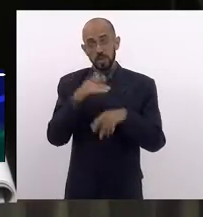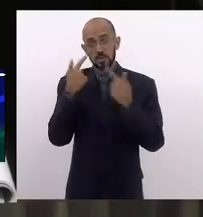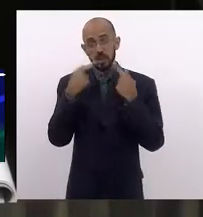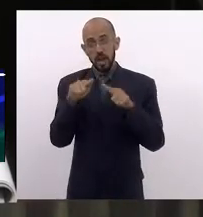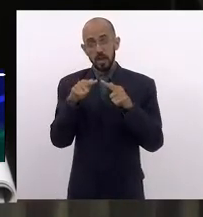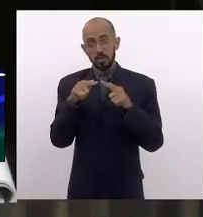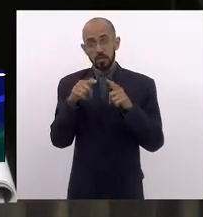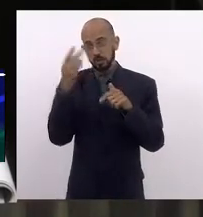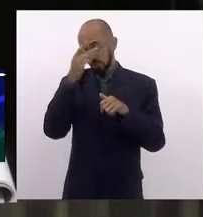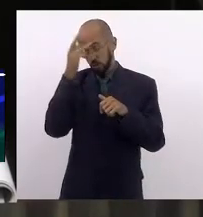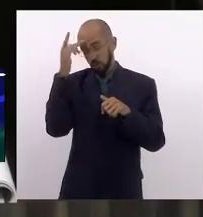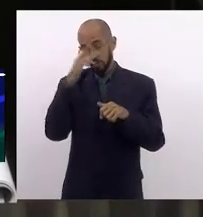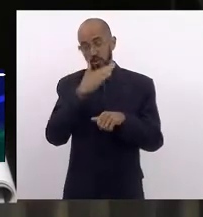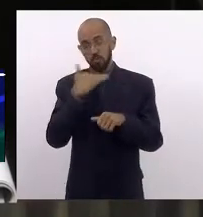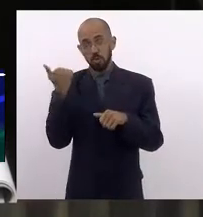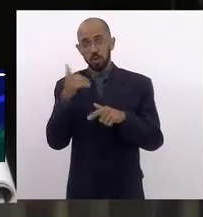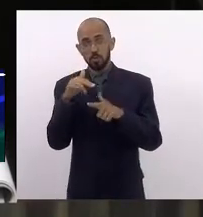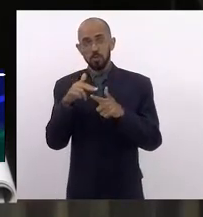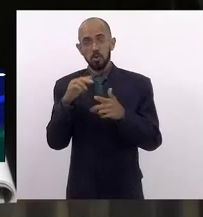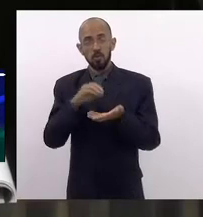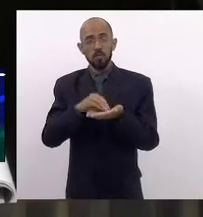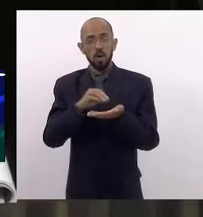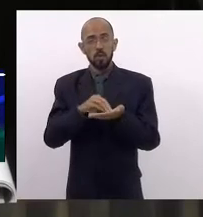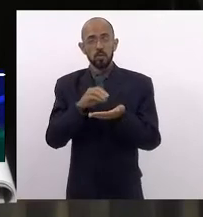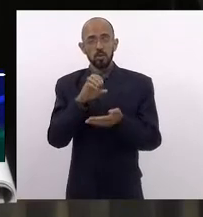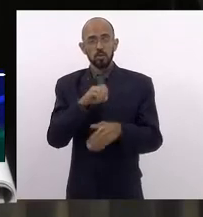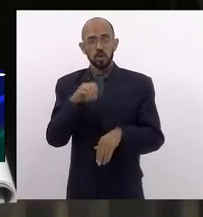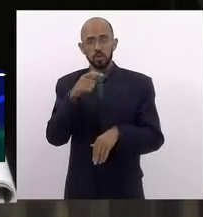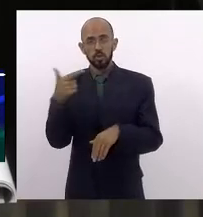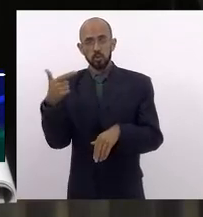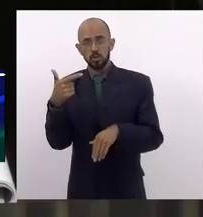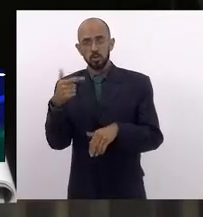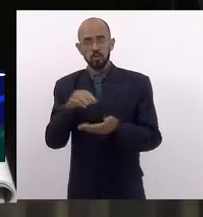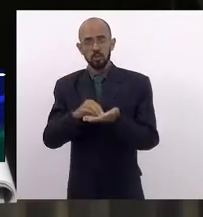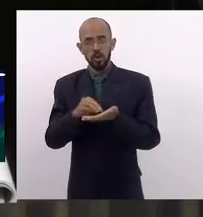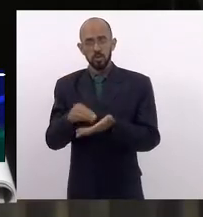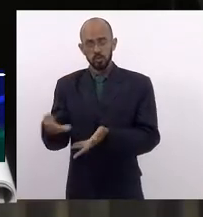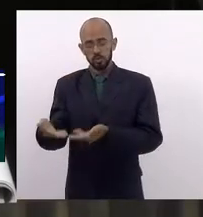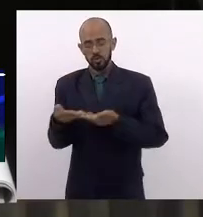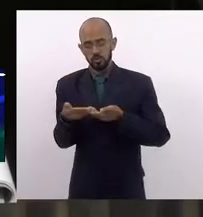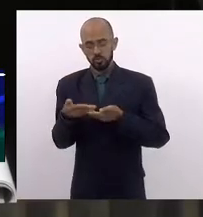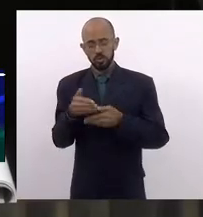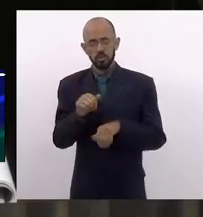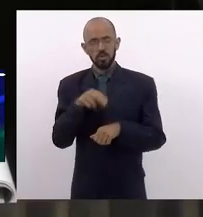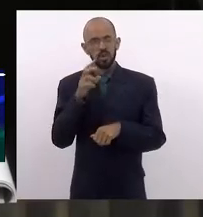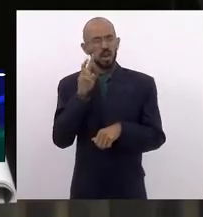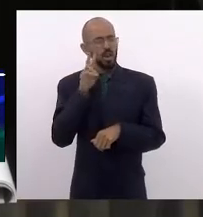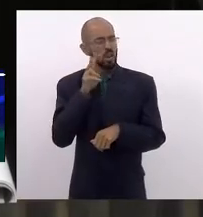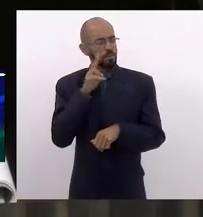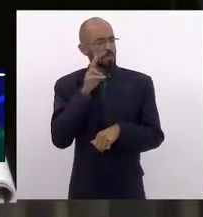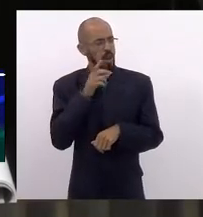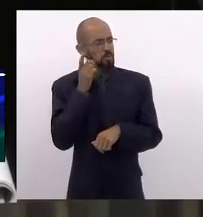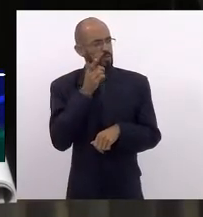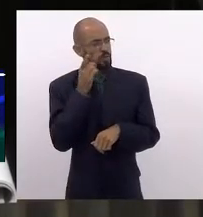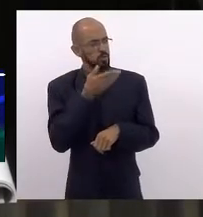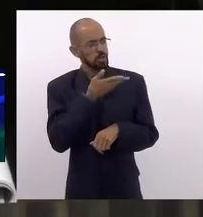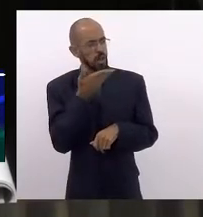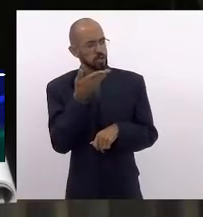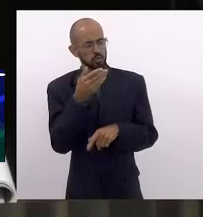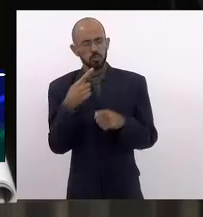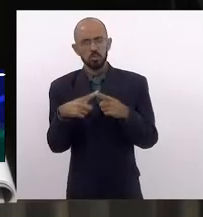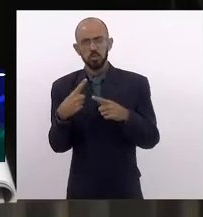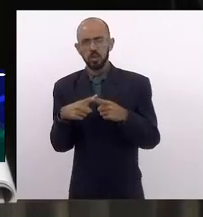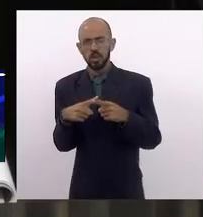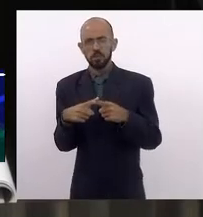estavam morrendo por falta de oxigênio por falta de atendimento então que me lembrou isso os novos deputados porque se